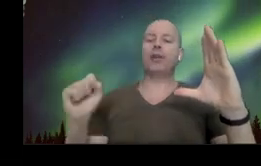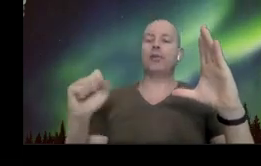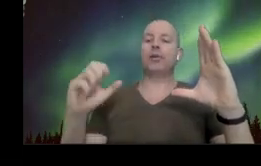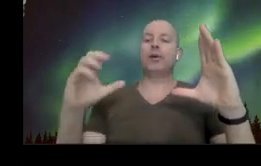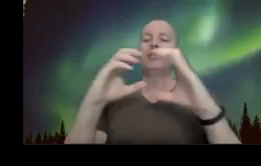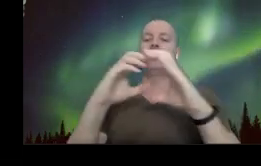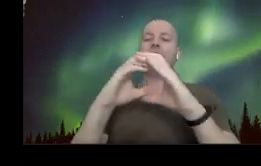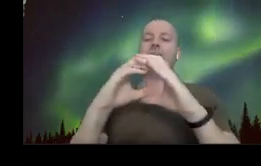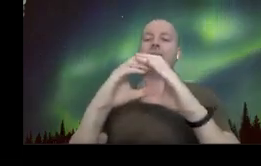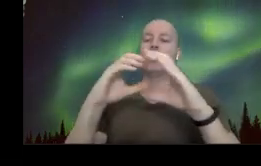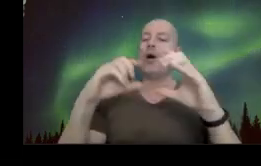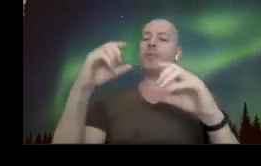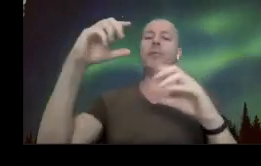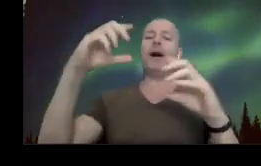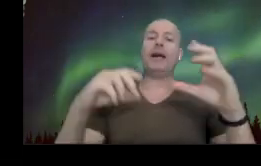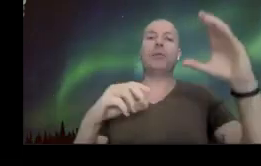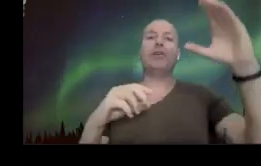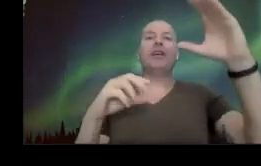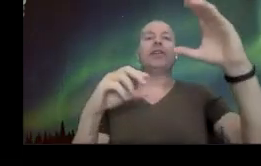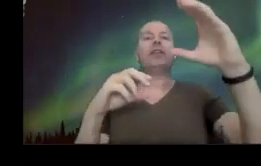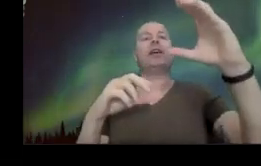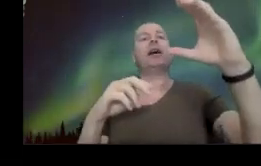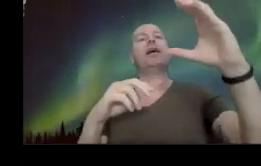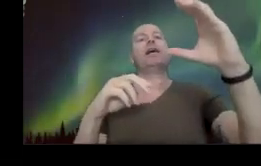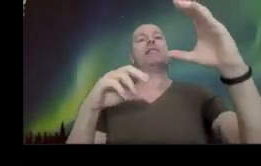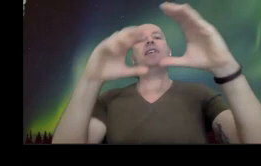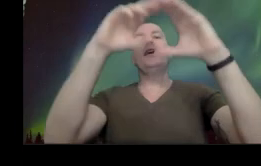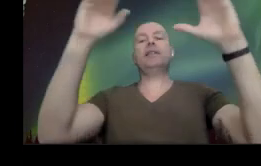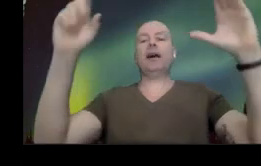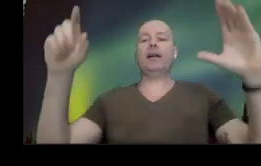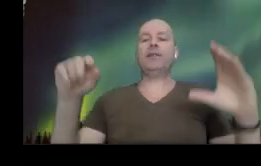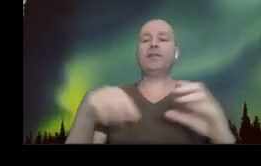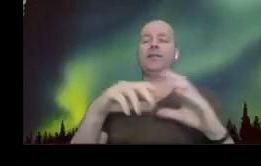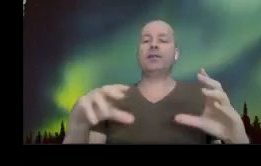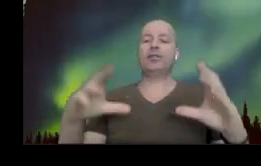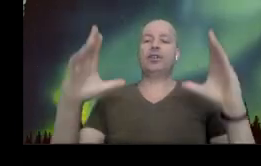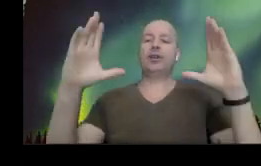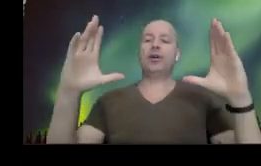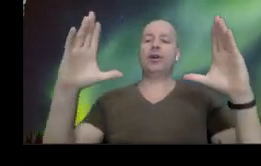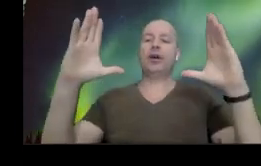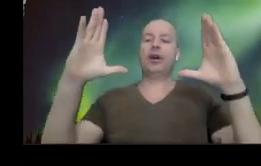preserva todo o meio. Se você tem, com a mesma área, vamos imaginar que você tenha 100 hectares